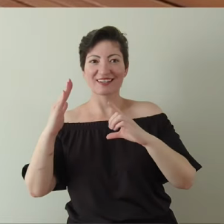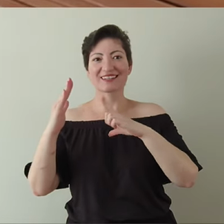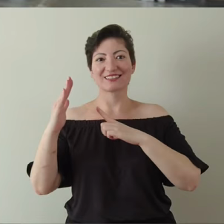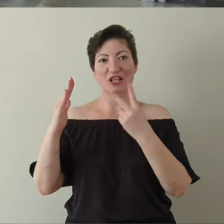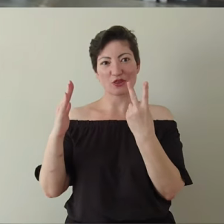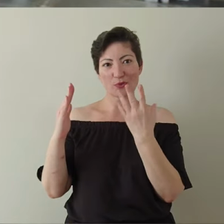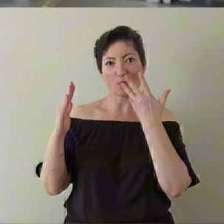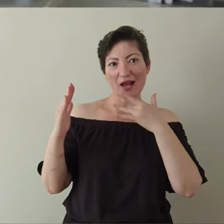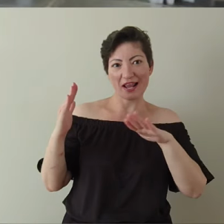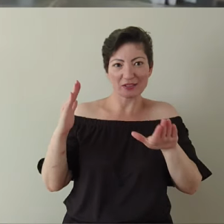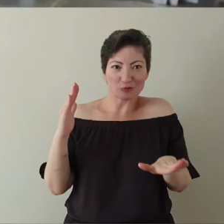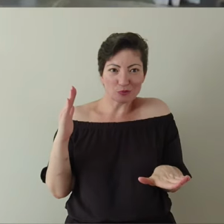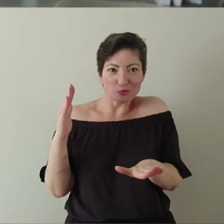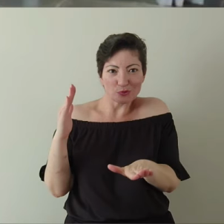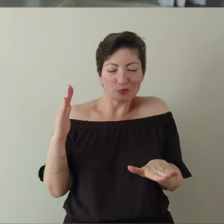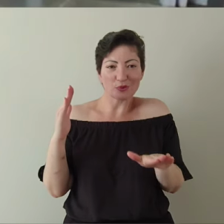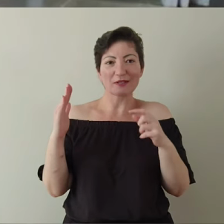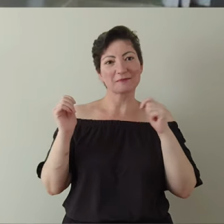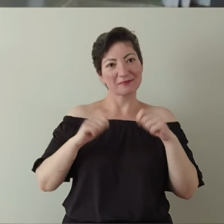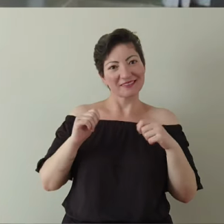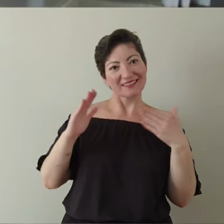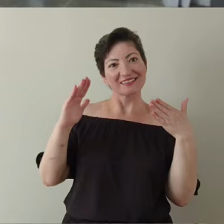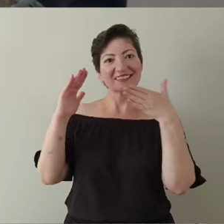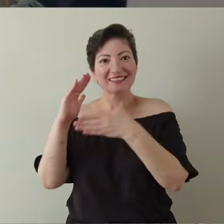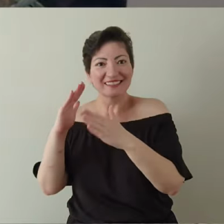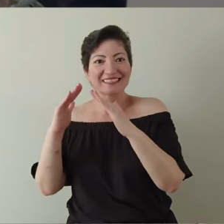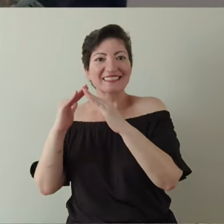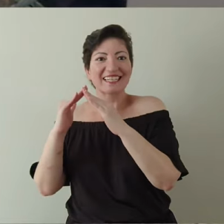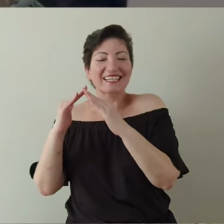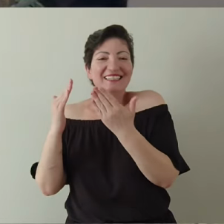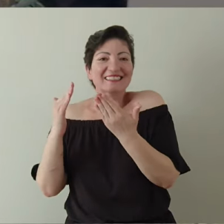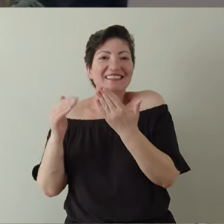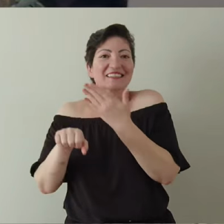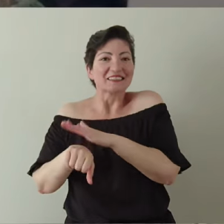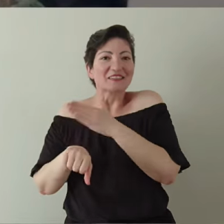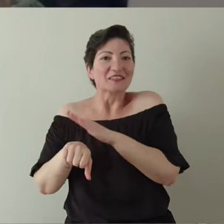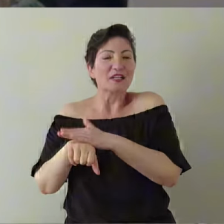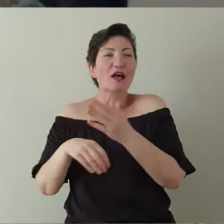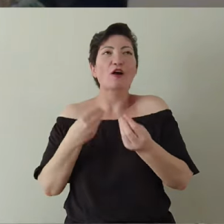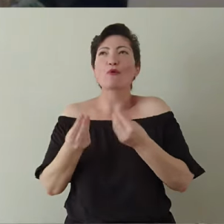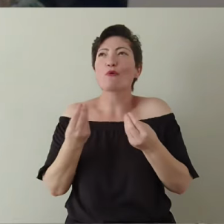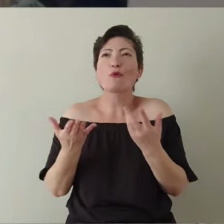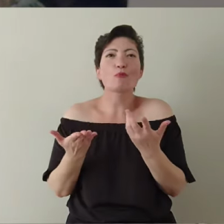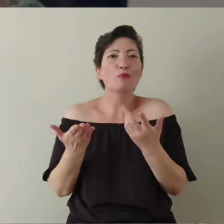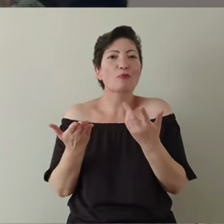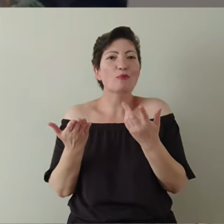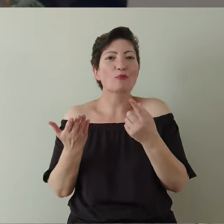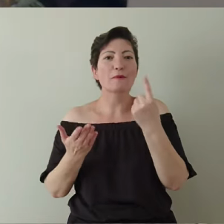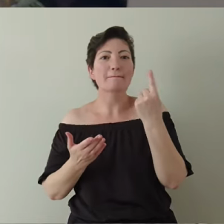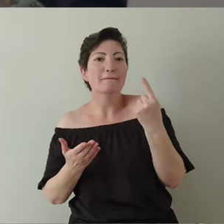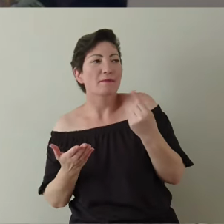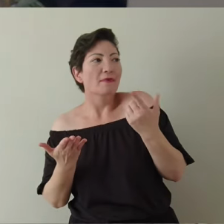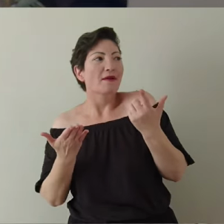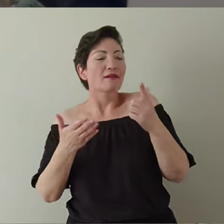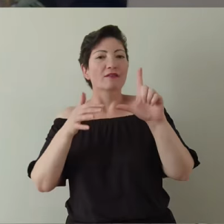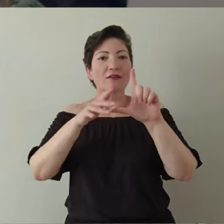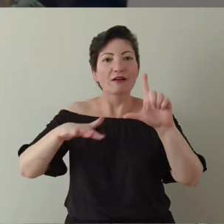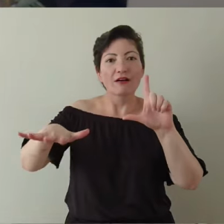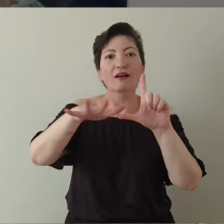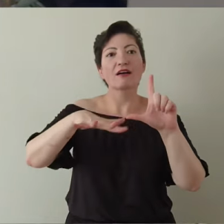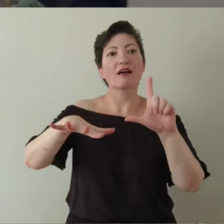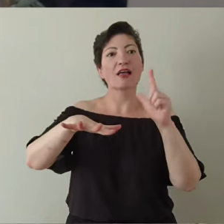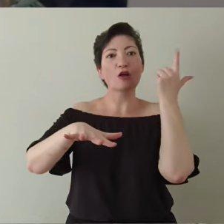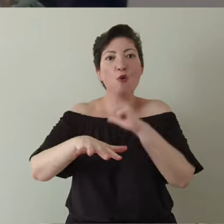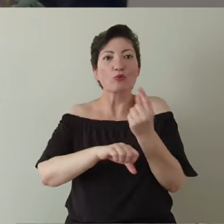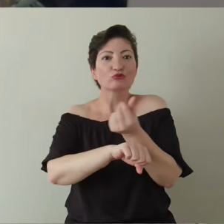2 crianças pequenas, então a gente tinha que ir pra lá. E aí, putz, qual que vai ser a primeira peça do grupo? A gente precisa de uma peça que erga economicamente,